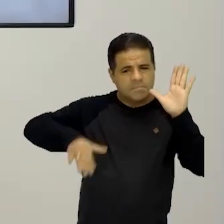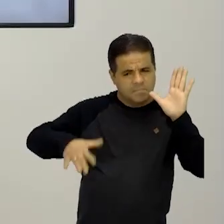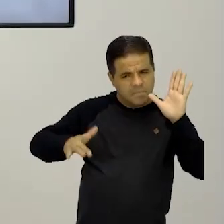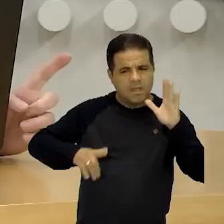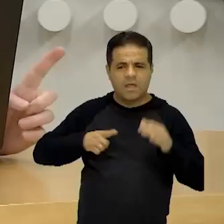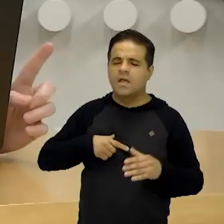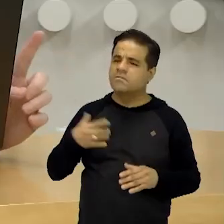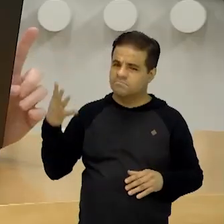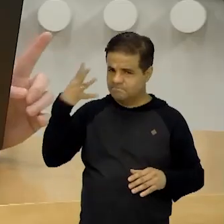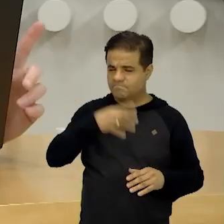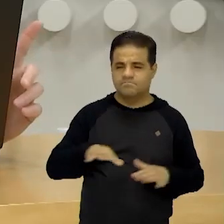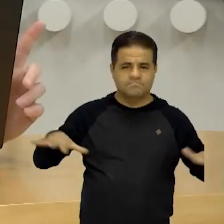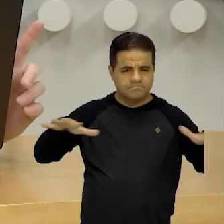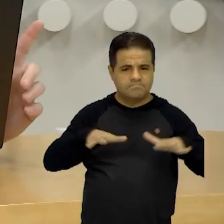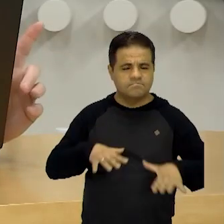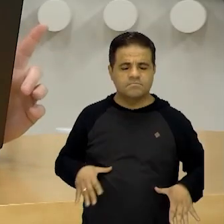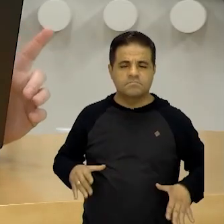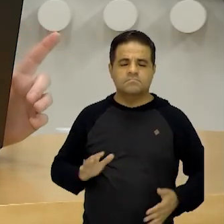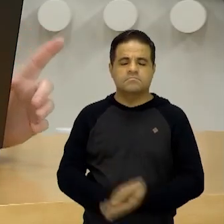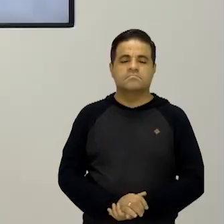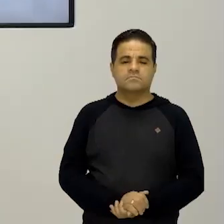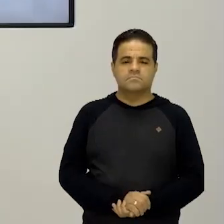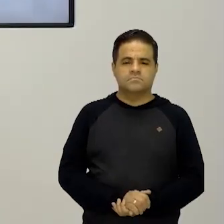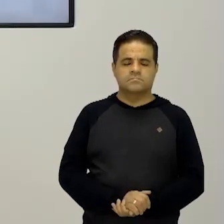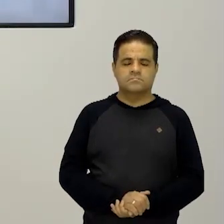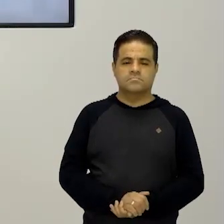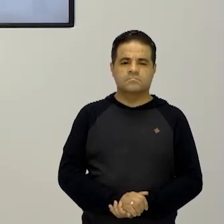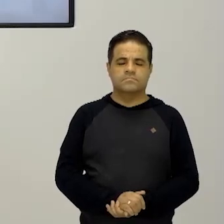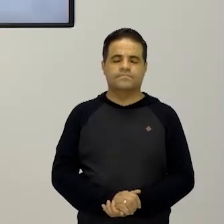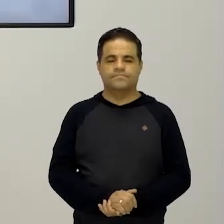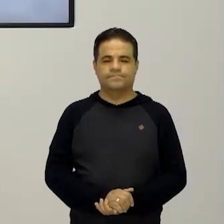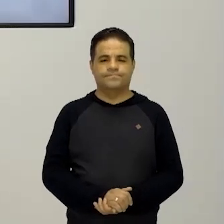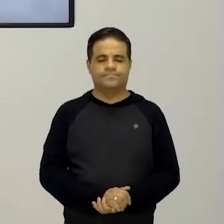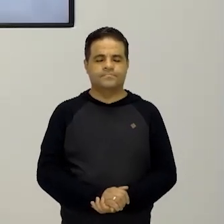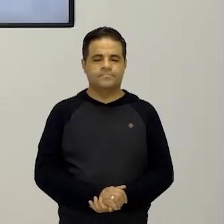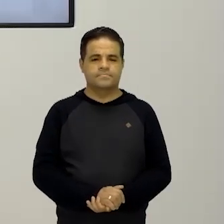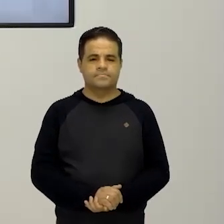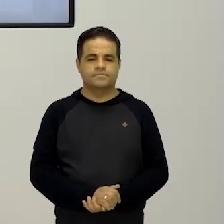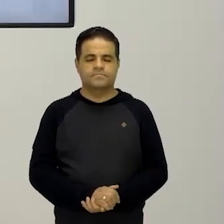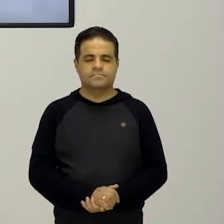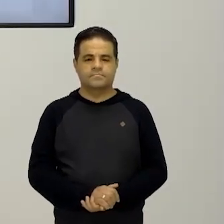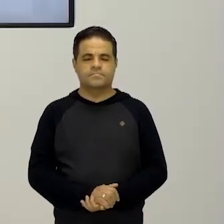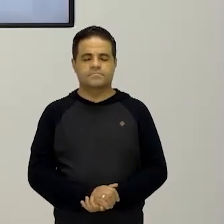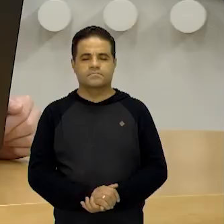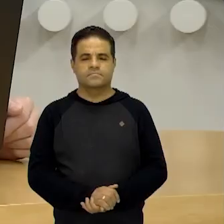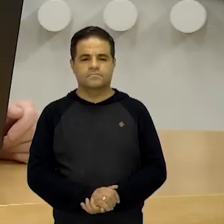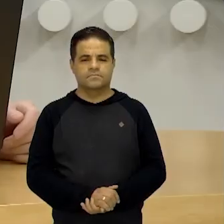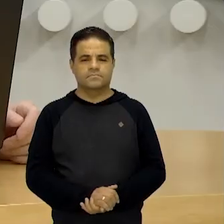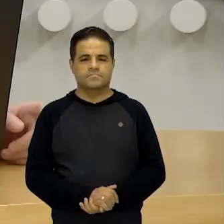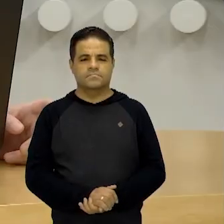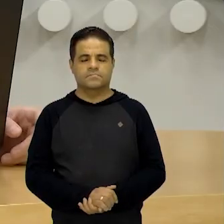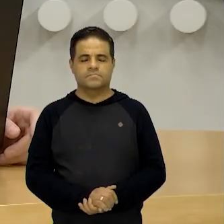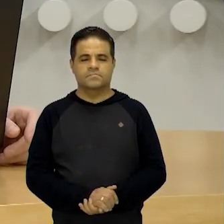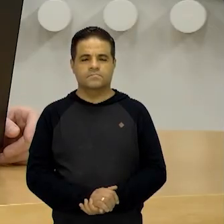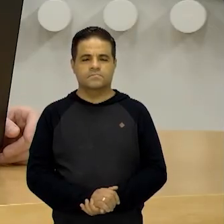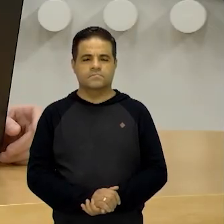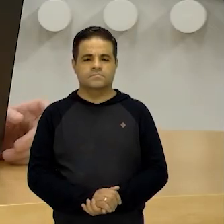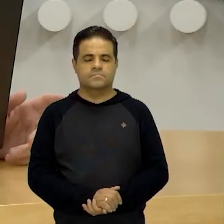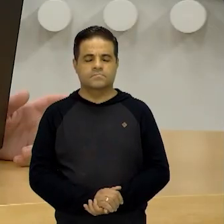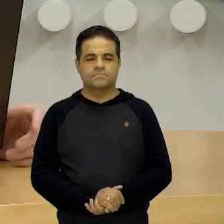bonita. A Maria Isabel fala in the Northeast, Brazil. In the Northeast, okay. I've never been there. Have you been to the Northeast? I've been